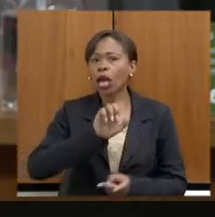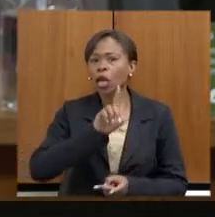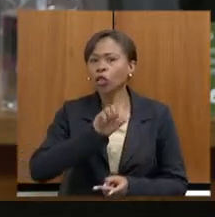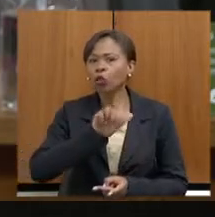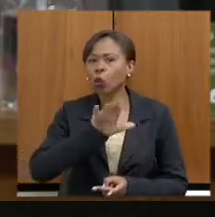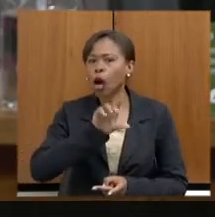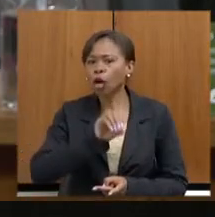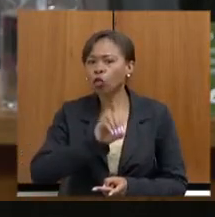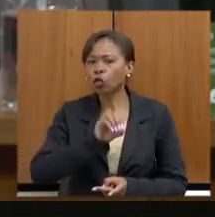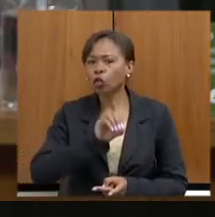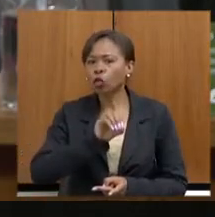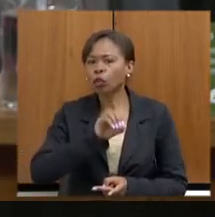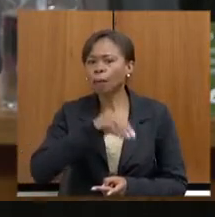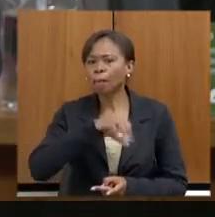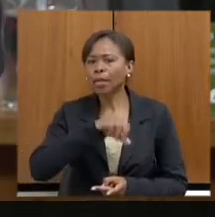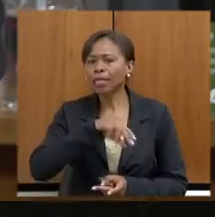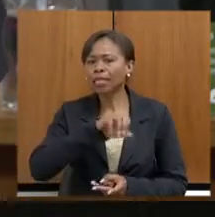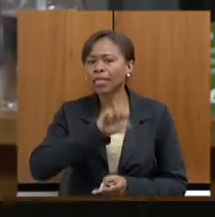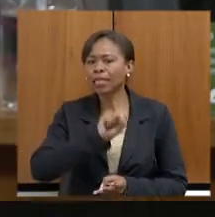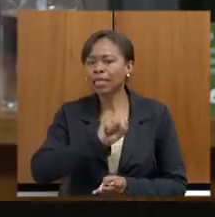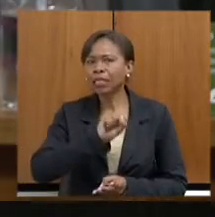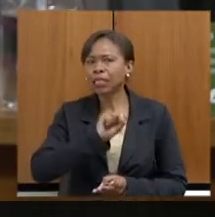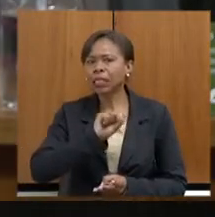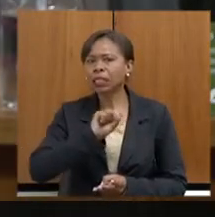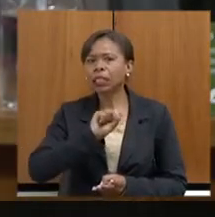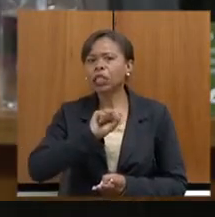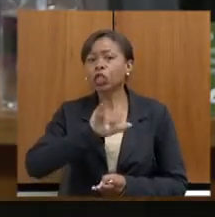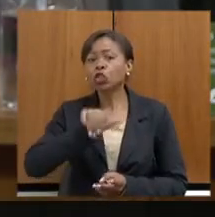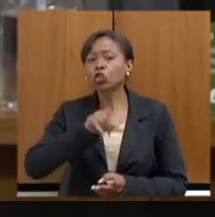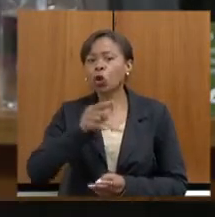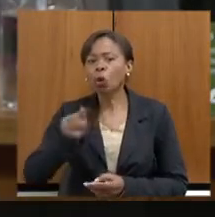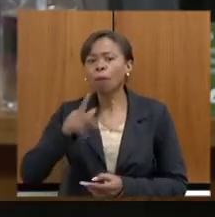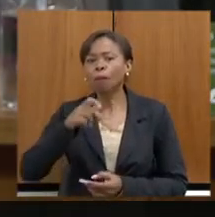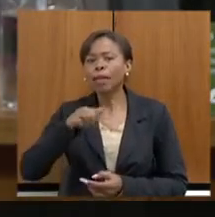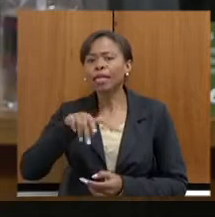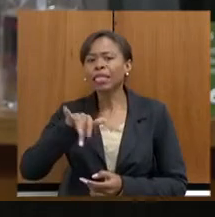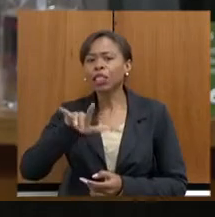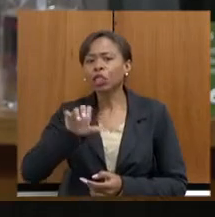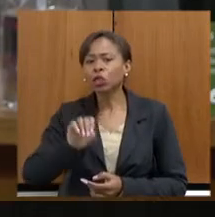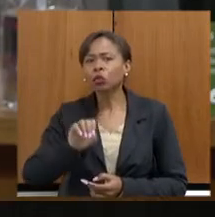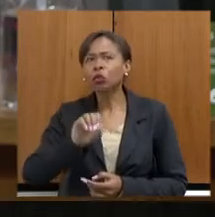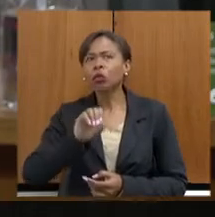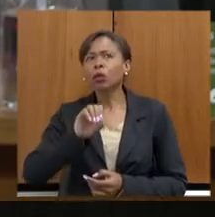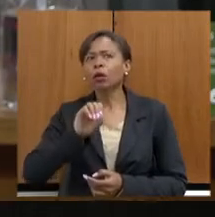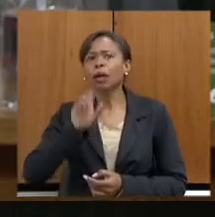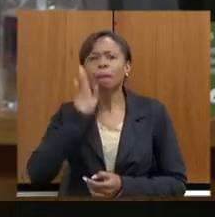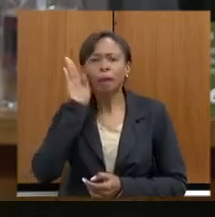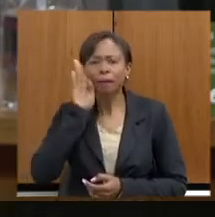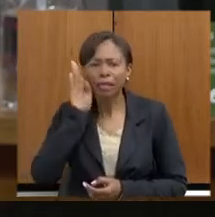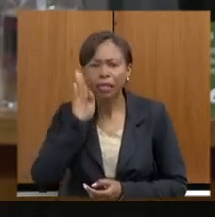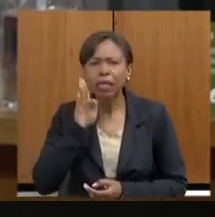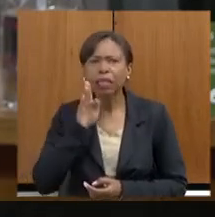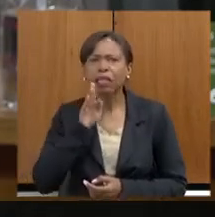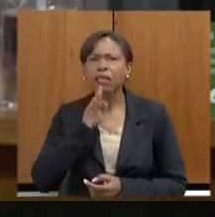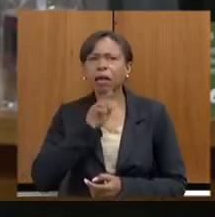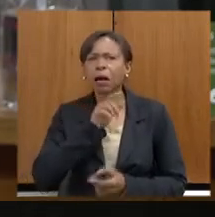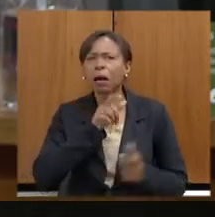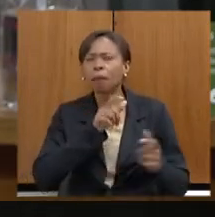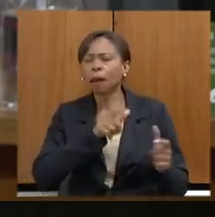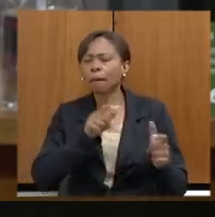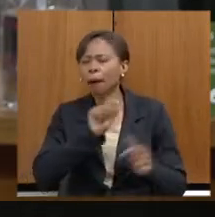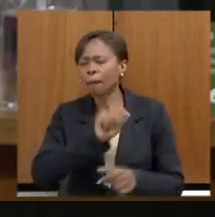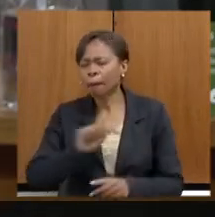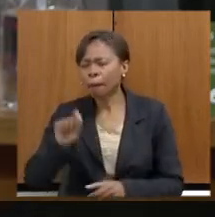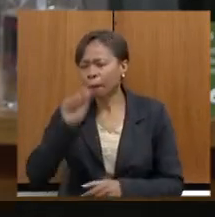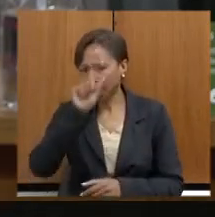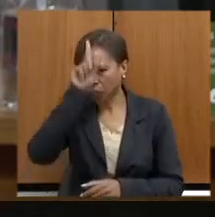o João Penido e o de fora e Barbacena para atender com vídeo no estado tivemos o primeiro